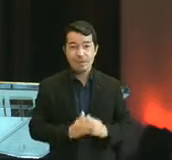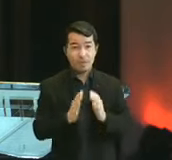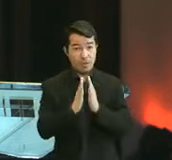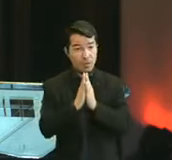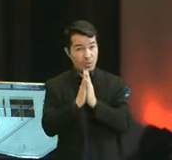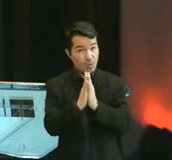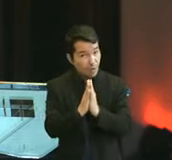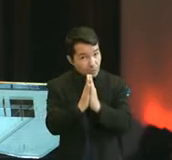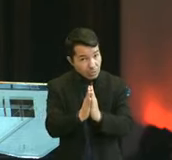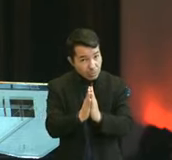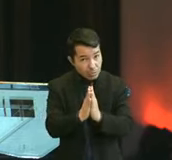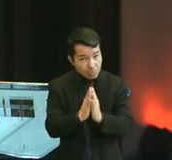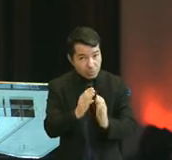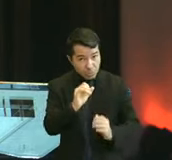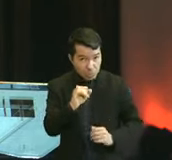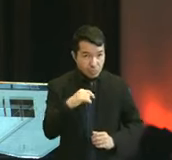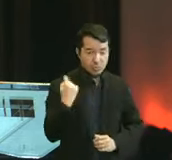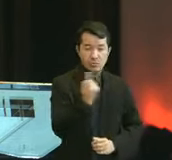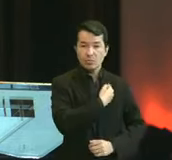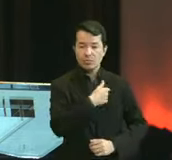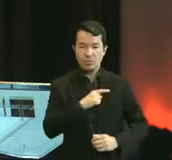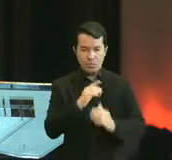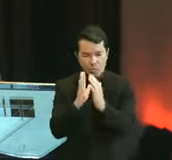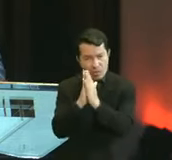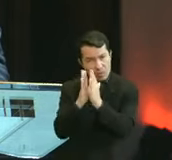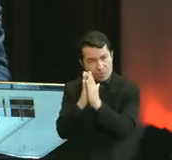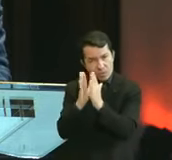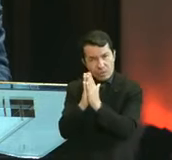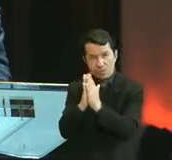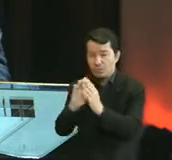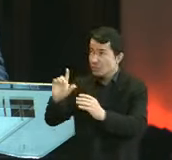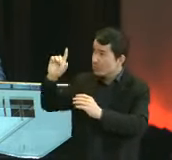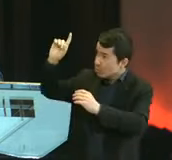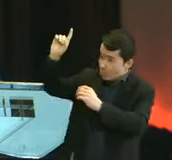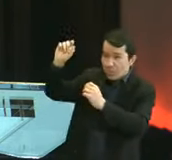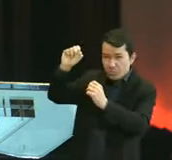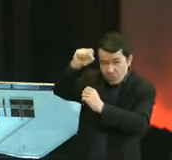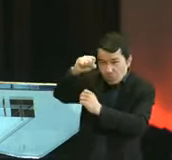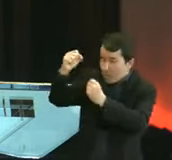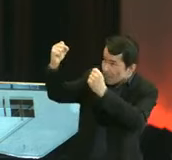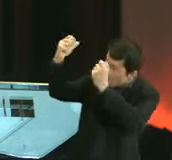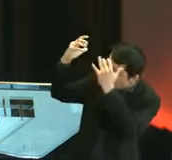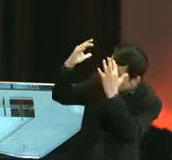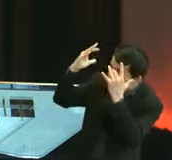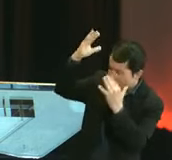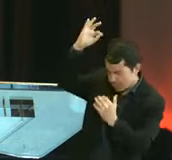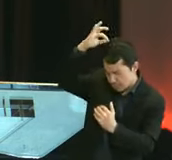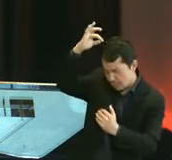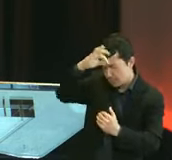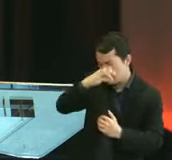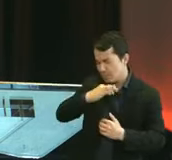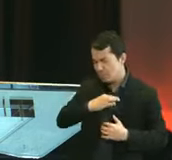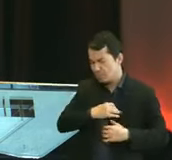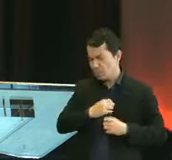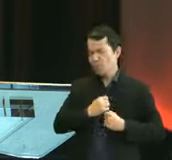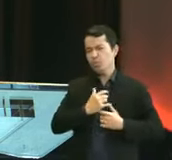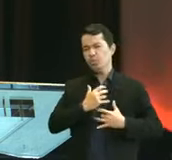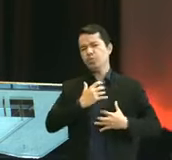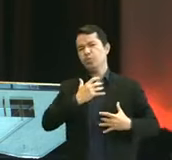lugar do derramamento de Deus. A palavra do Senhor vai dizer: não vos embriagueis com vinho,